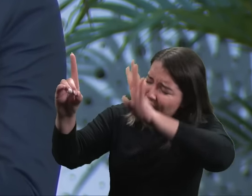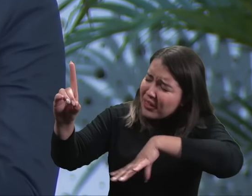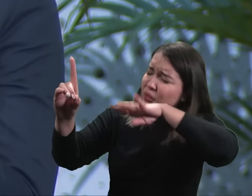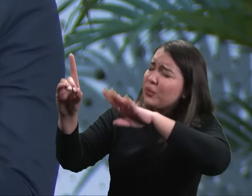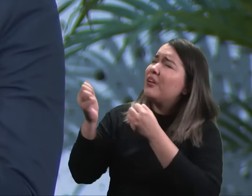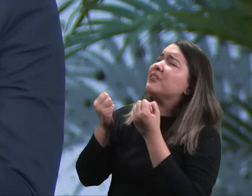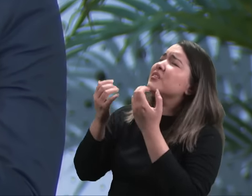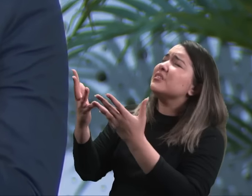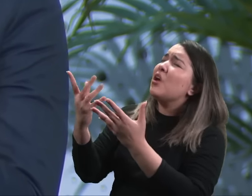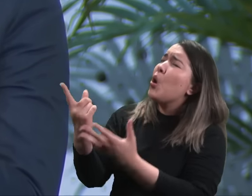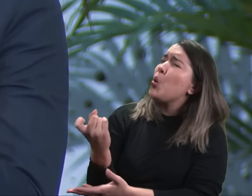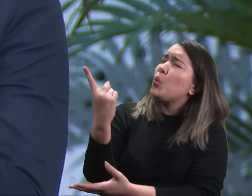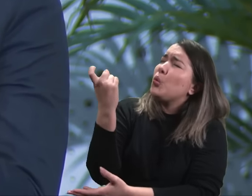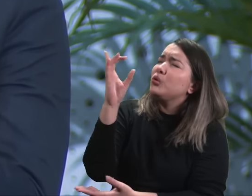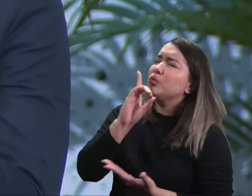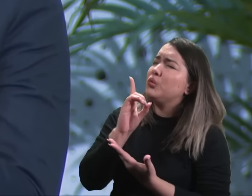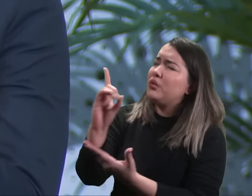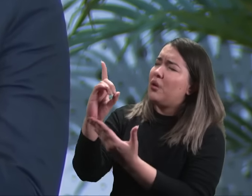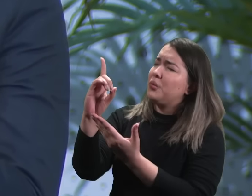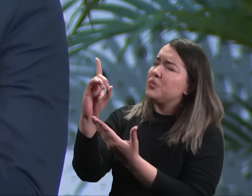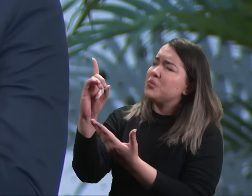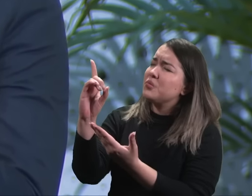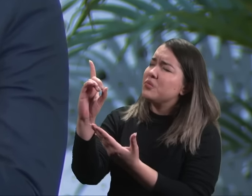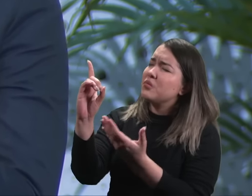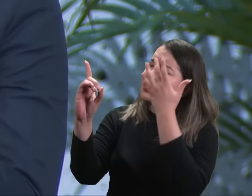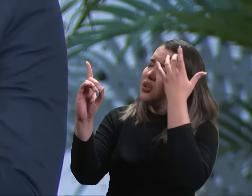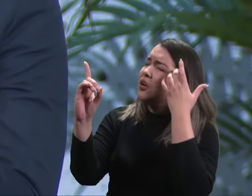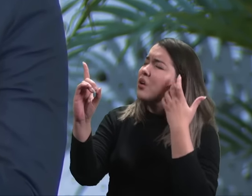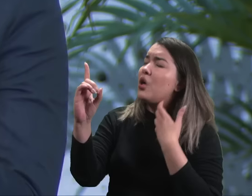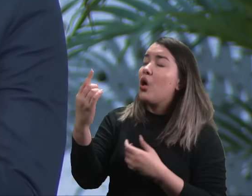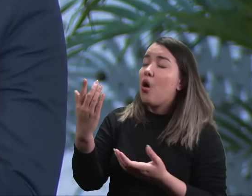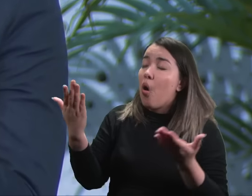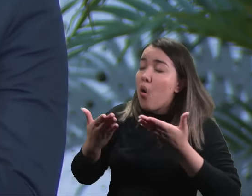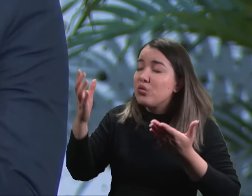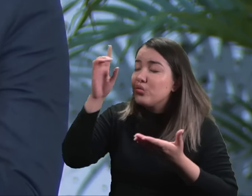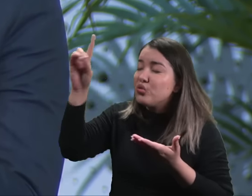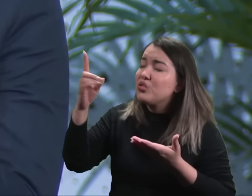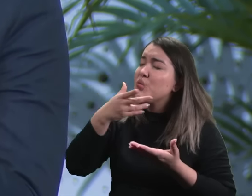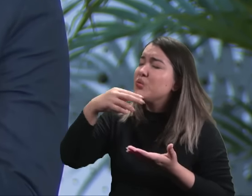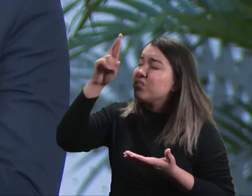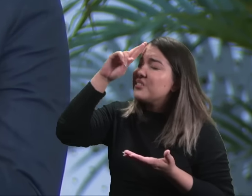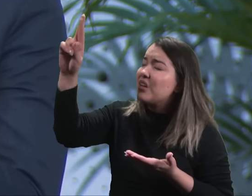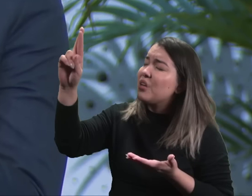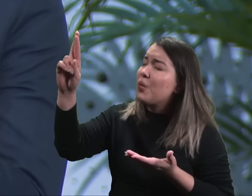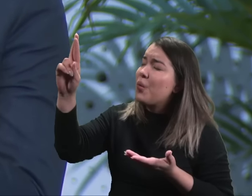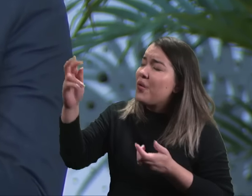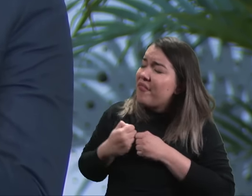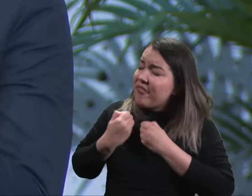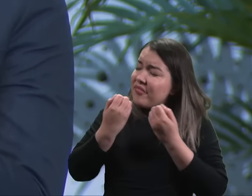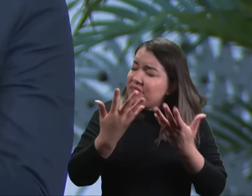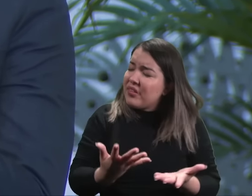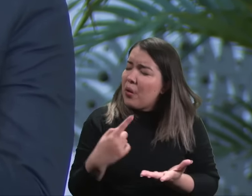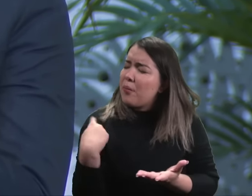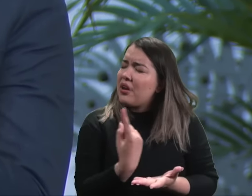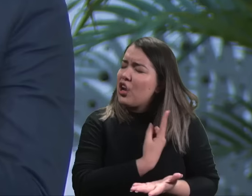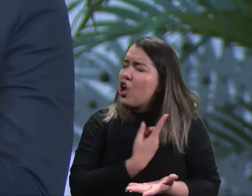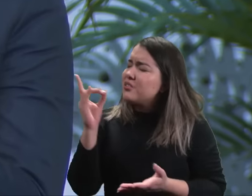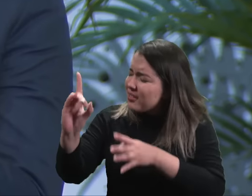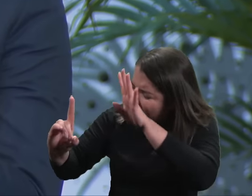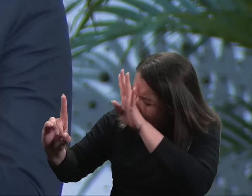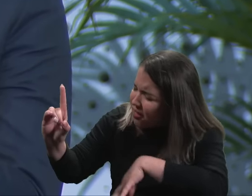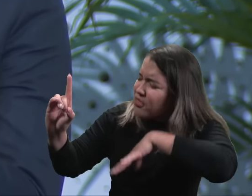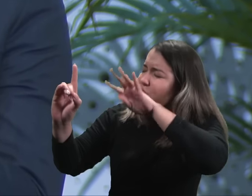grande Deus no dia que o senhor reservou para Devotos essa adoração ajuda-nos